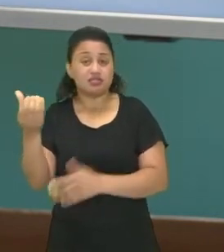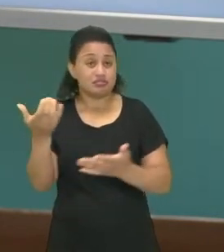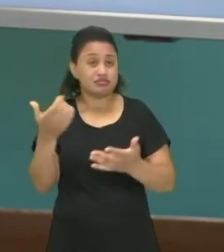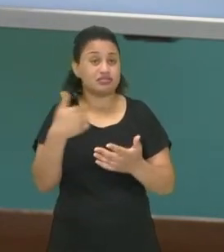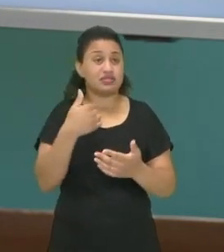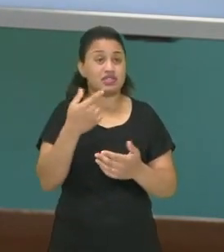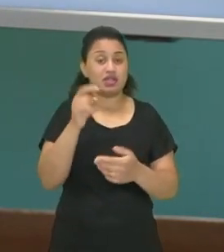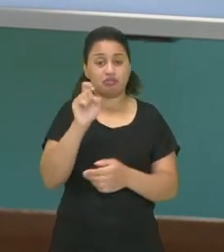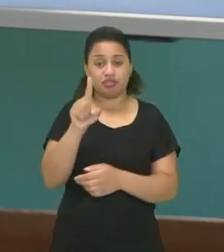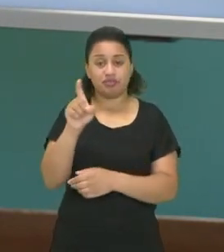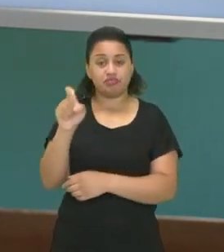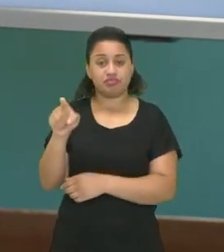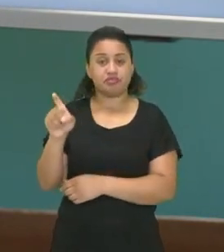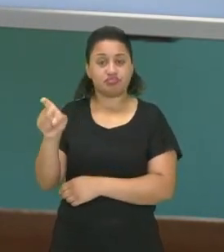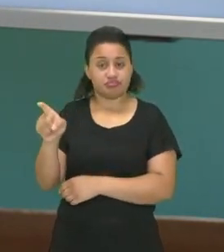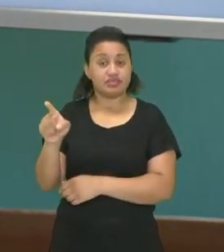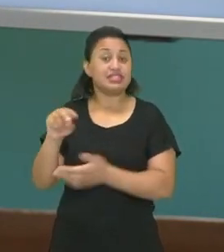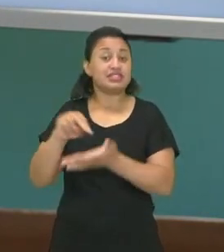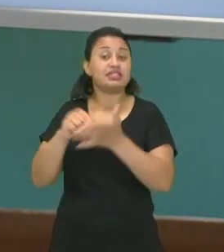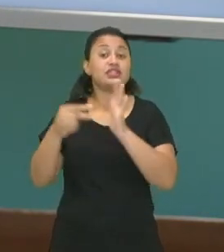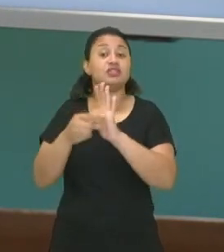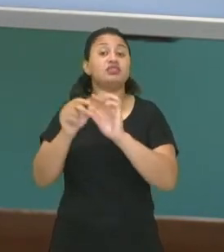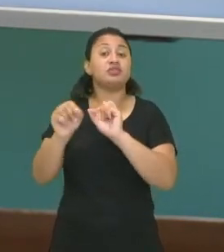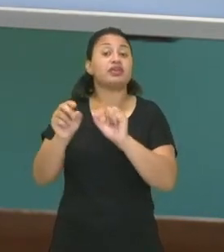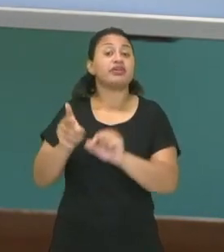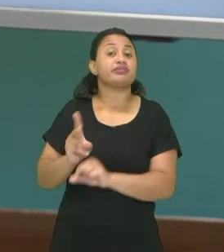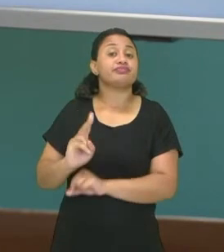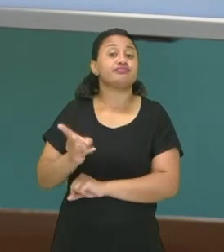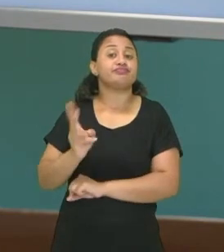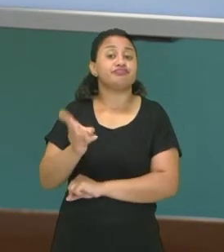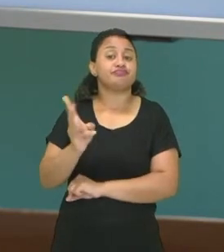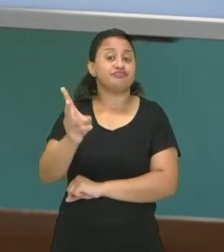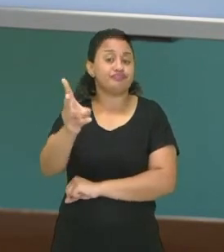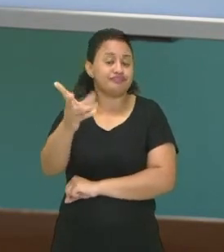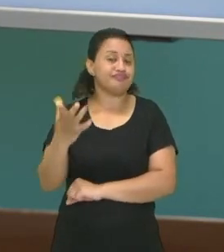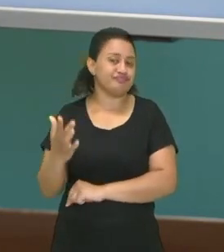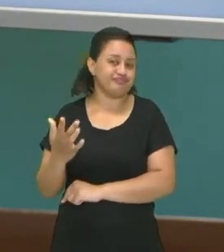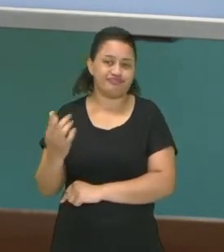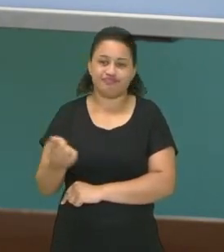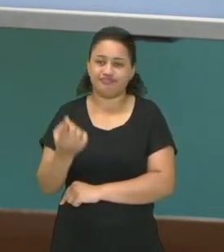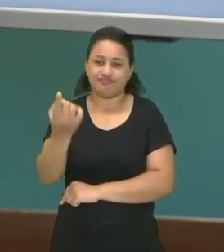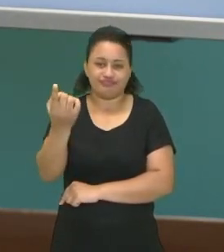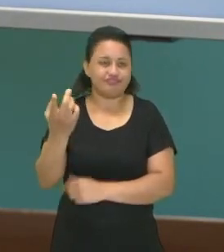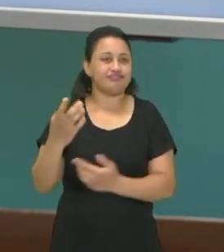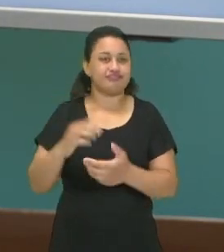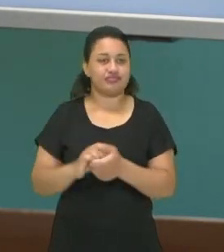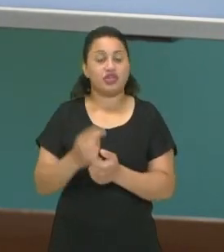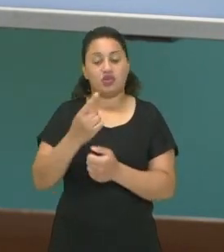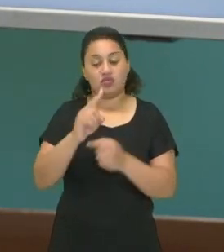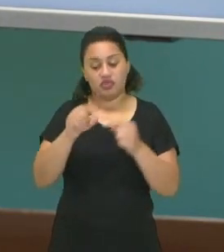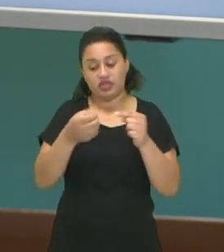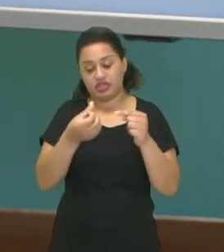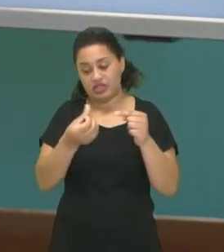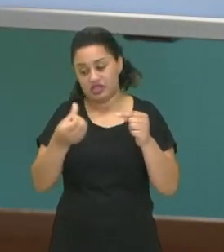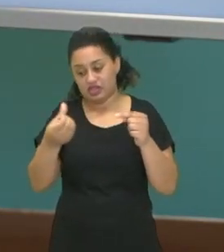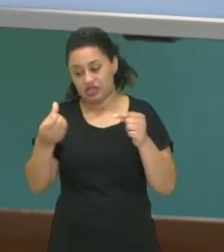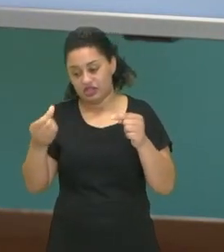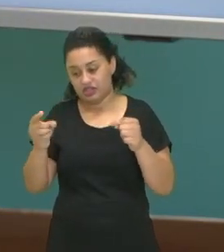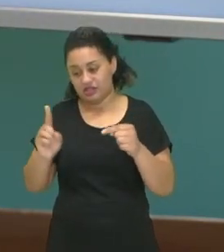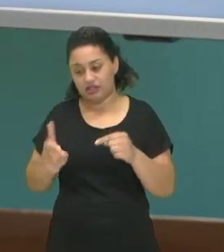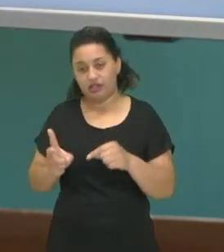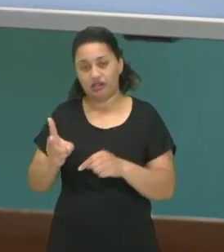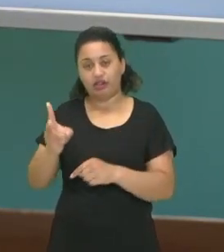pontinhos indicam que essa divisão ela é o quê? Vai ser infinita. Você vai ficar sempre dividindo, dividindo, dividindo e vai ter lá,